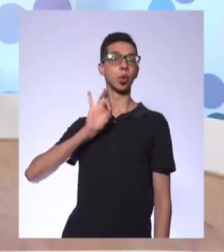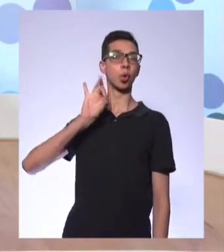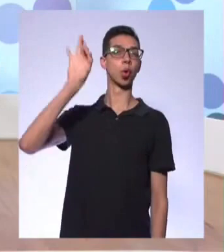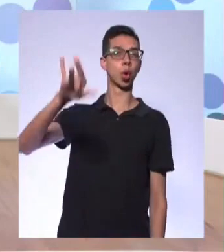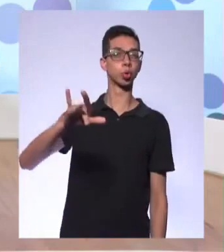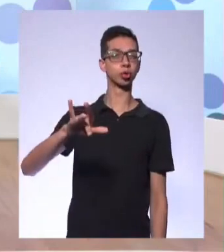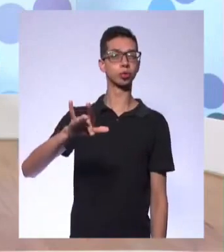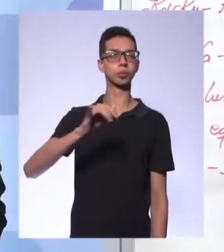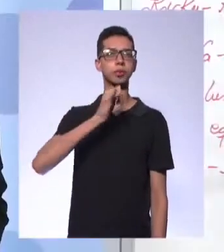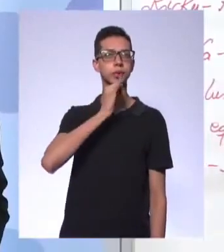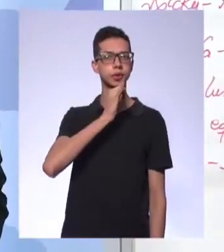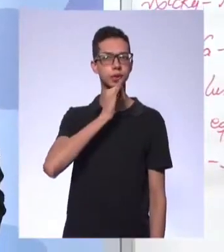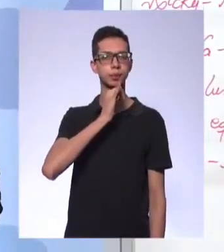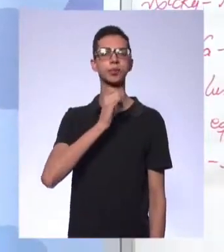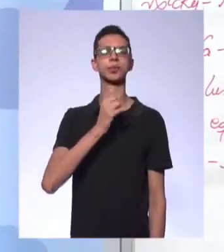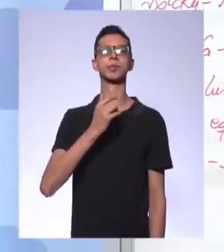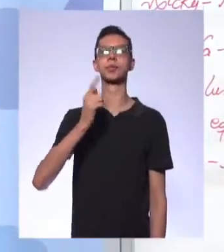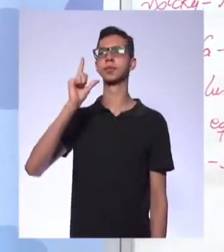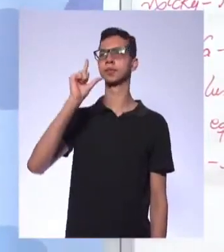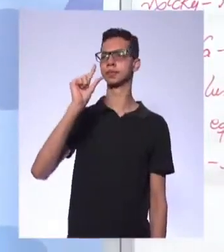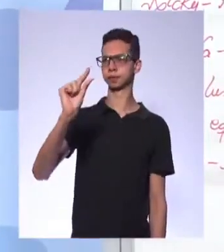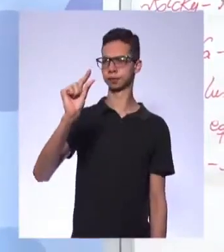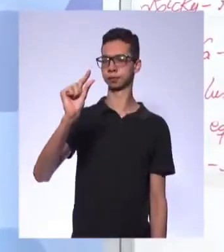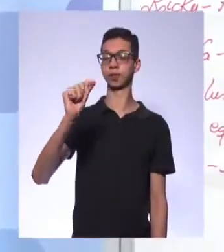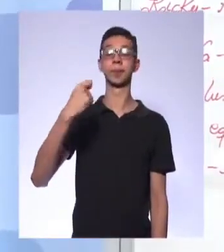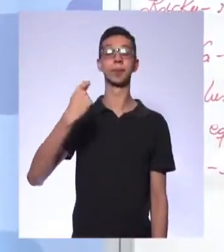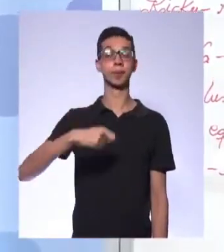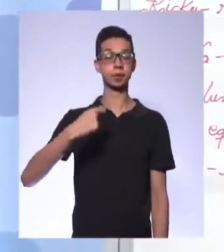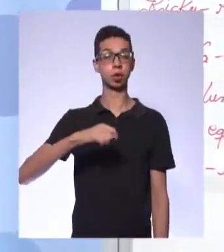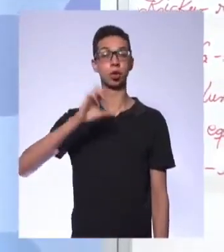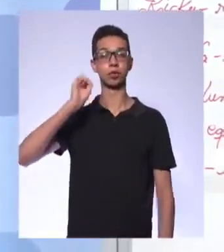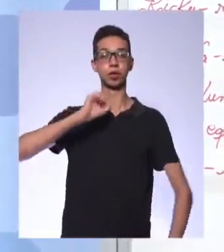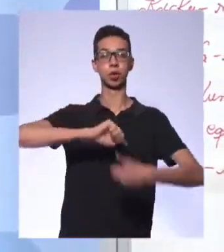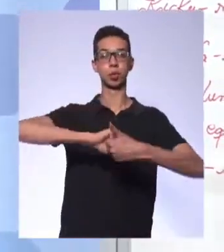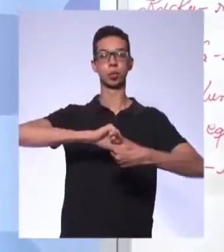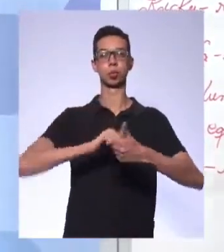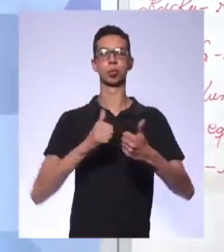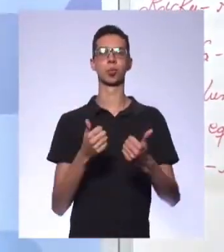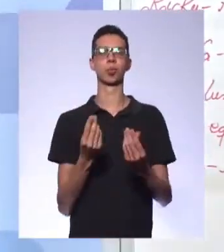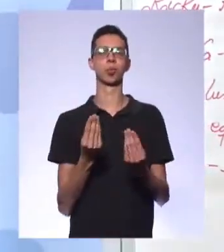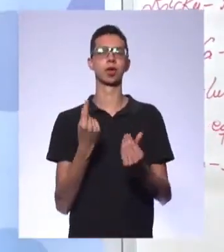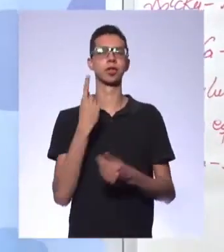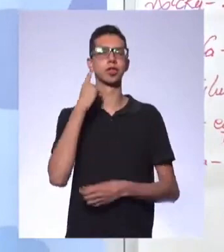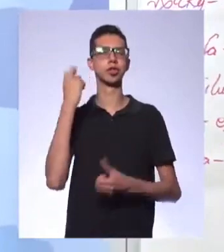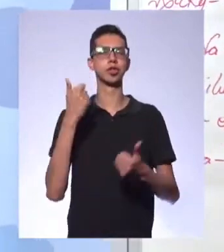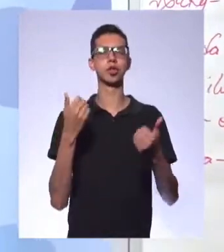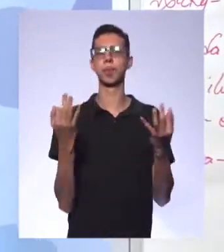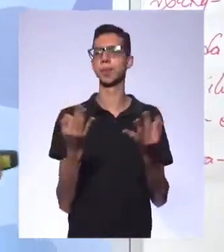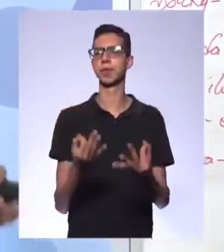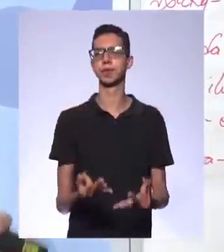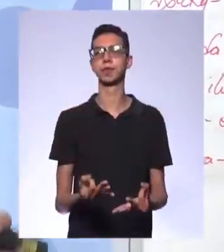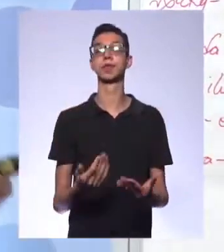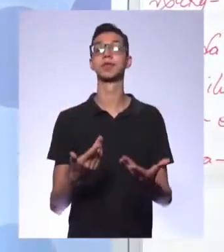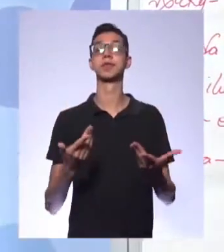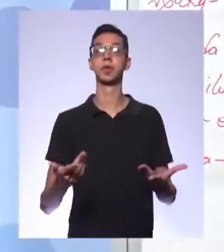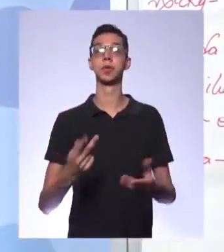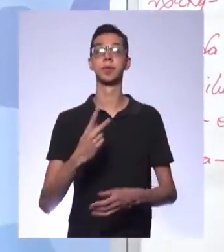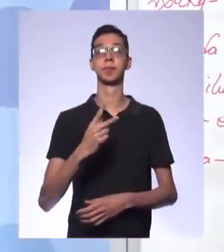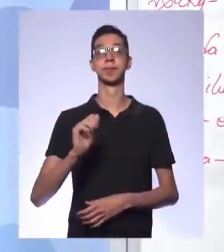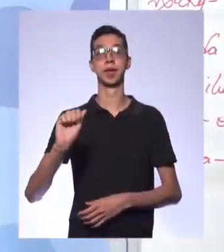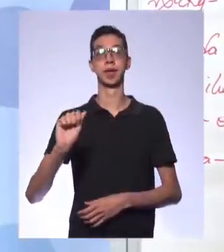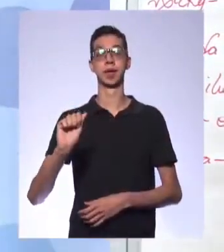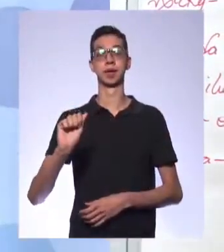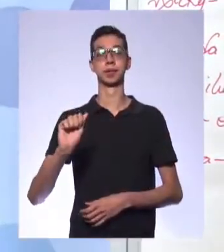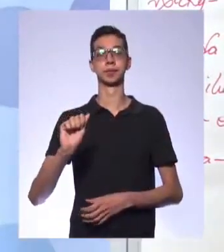cima, ela tem que ouvir com qualidade a música que está sendo tocada aqui na frente, tá? Então, ele impede que um instrumento